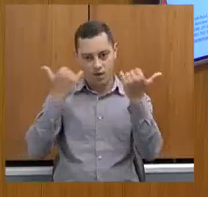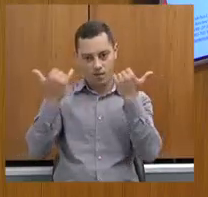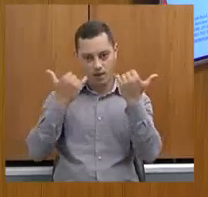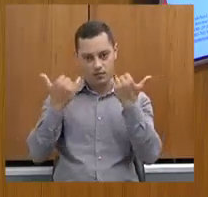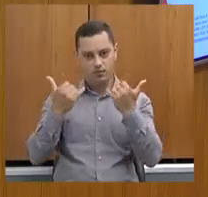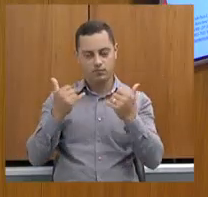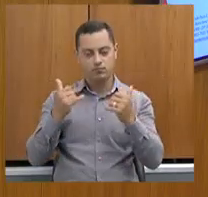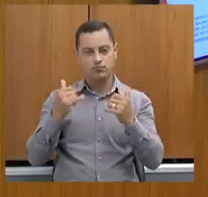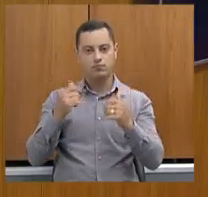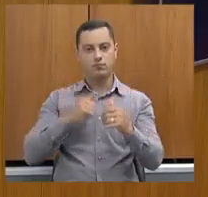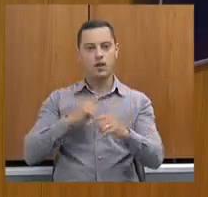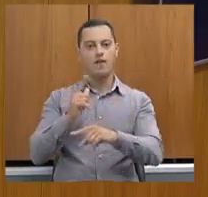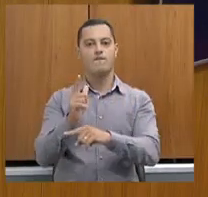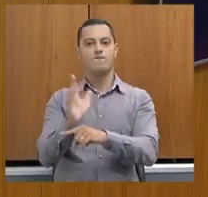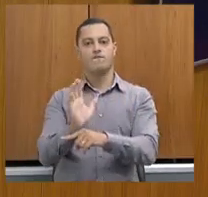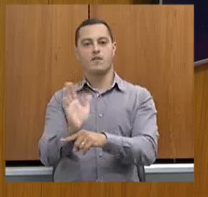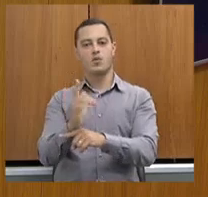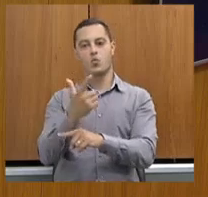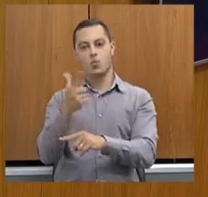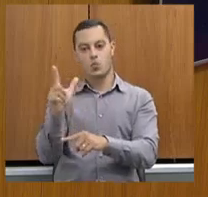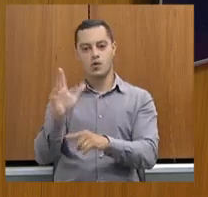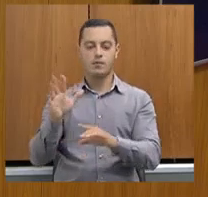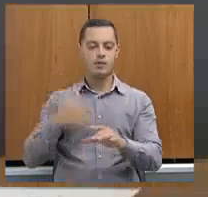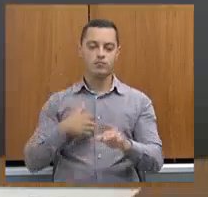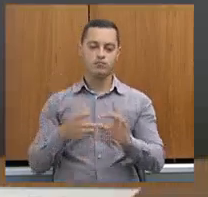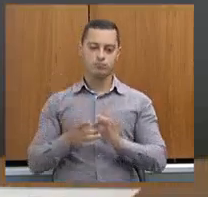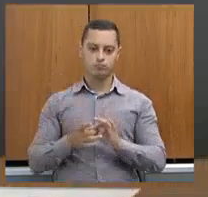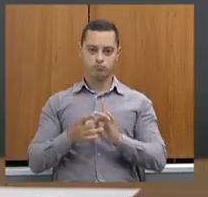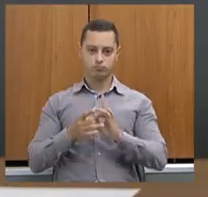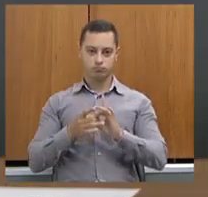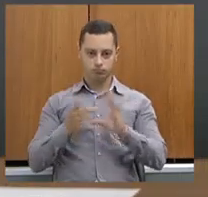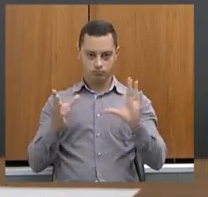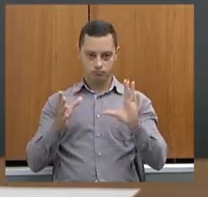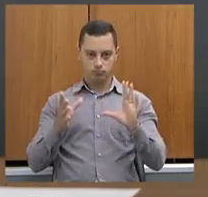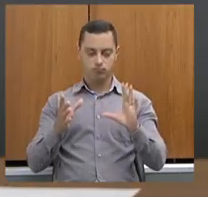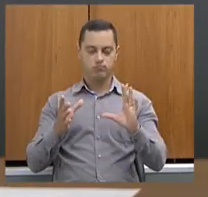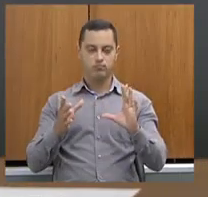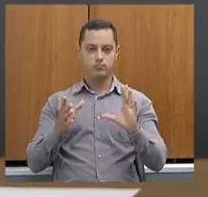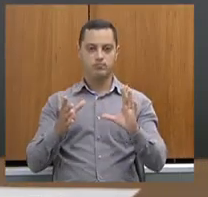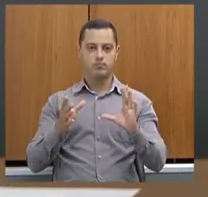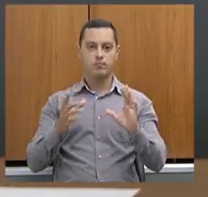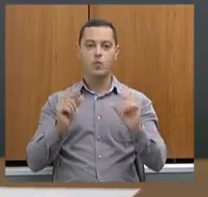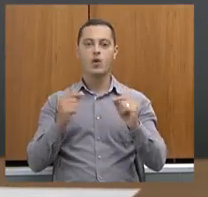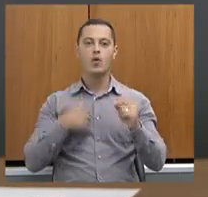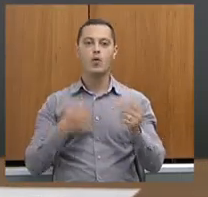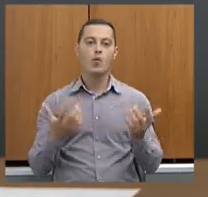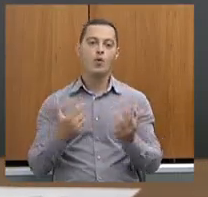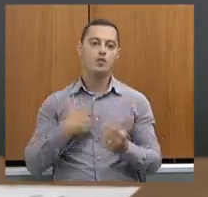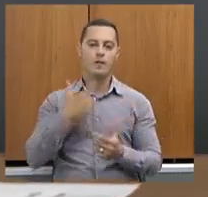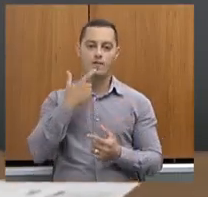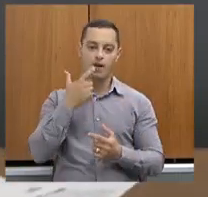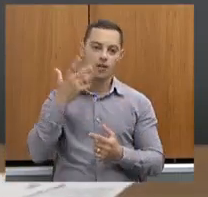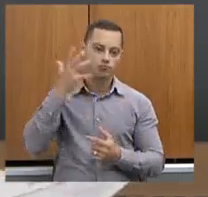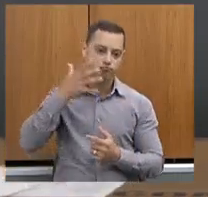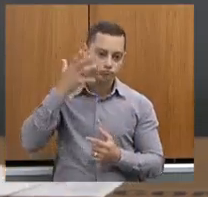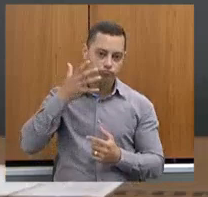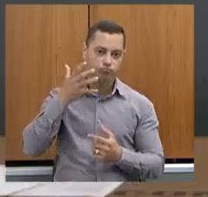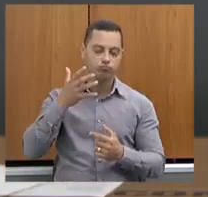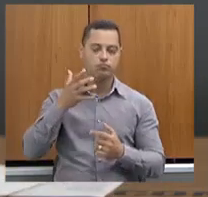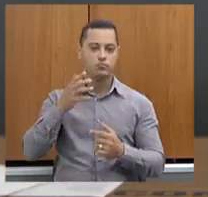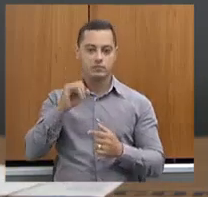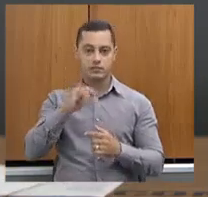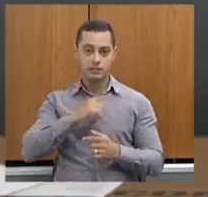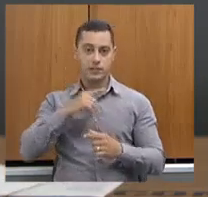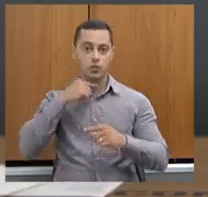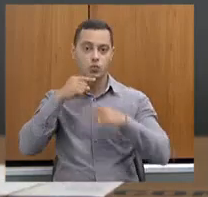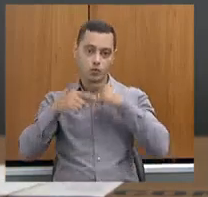fico à disposição do senhores para as respostas naqueles pontos que por um acaso a gente tenha dúvida